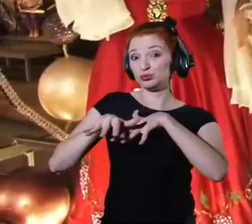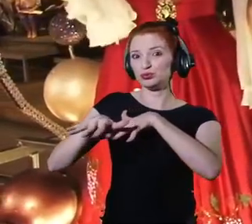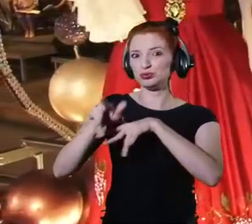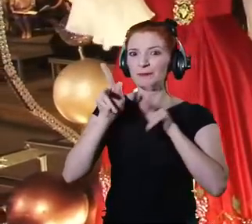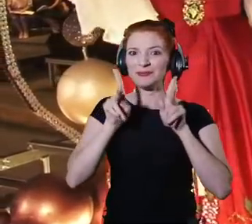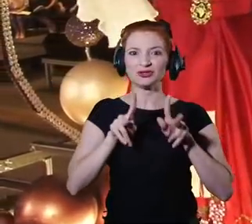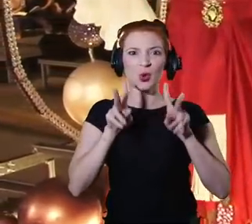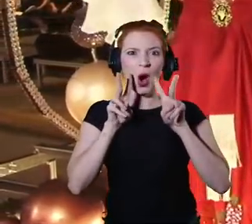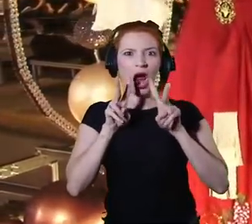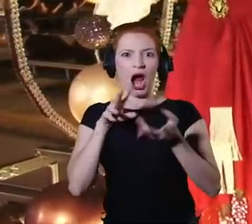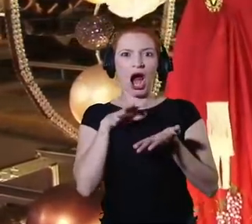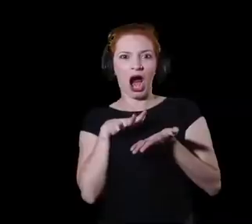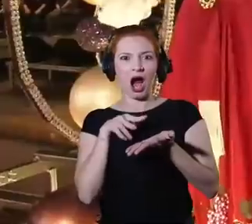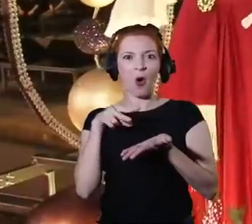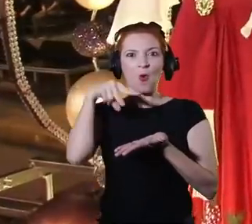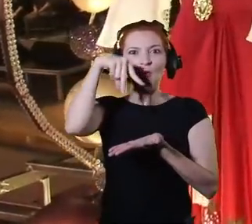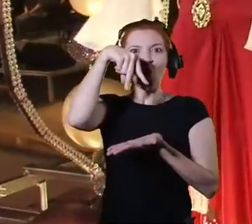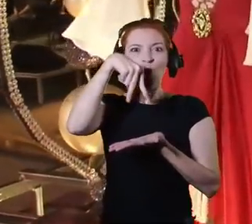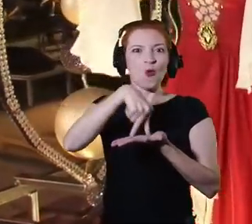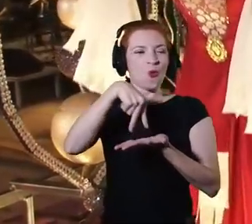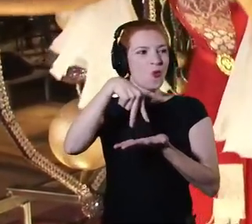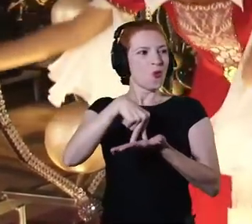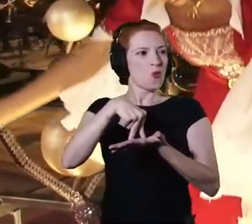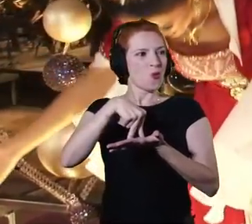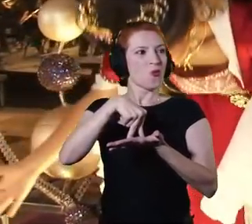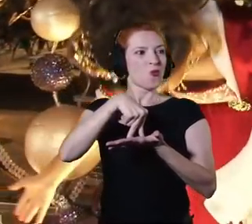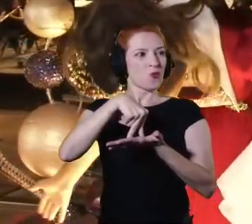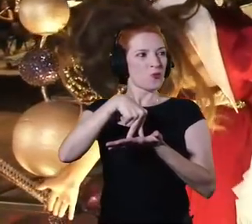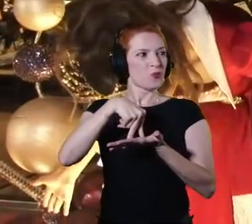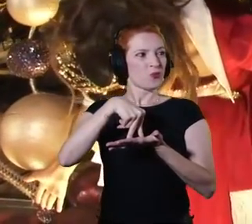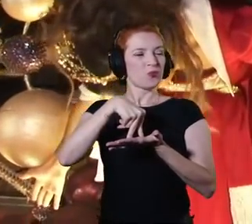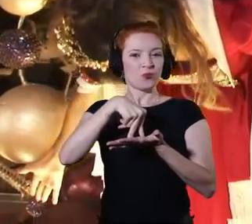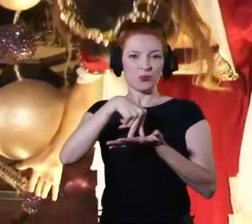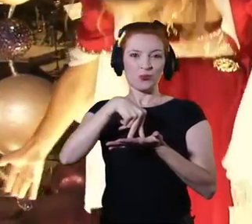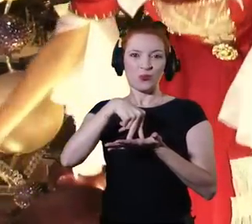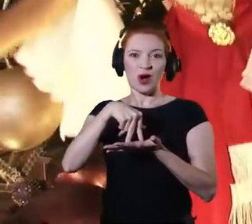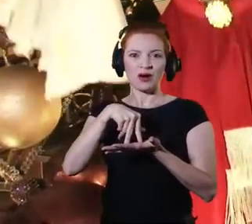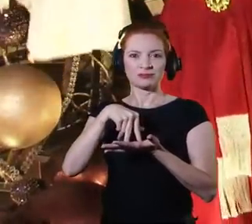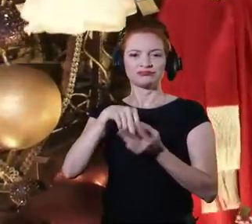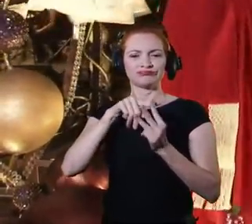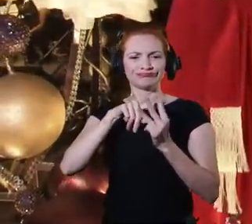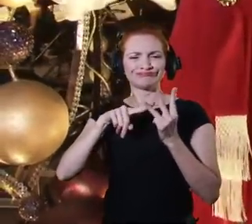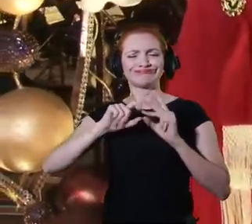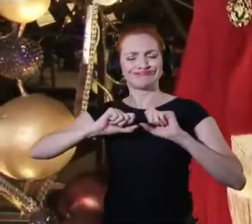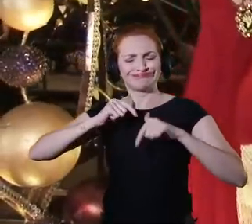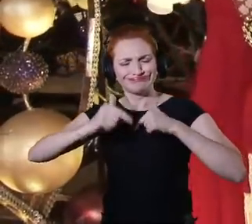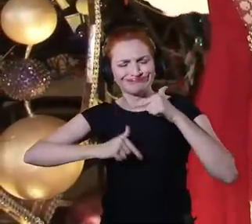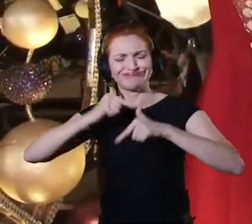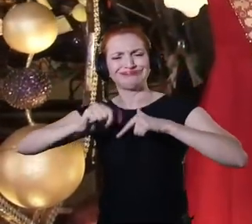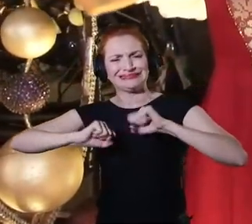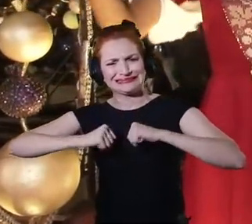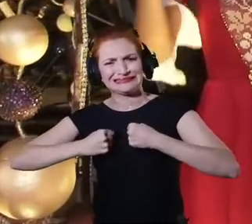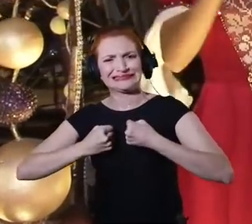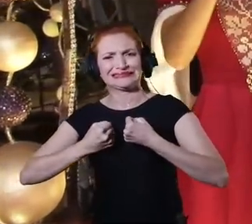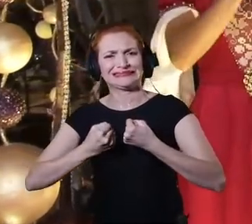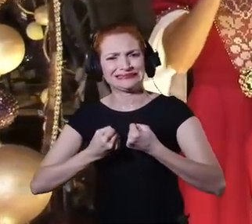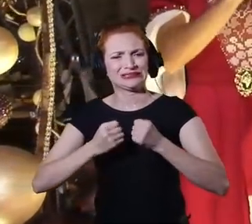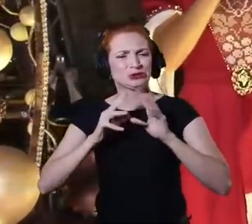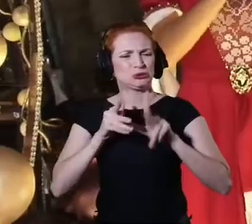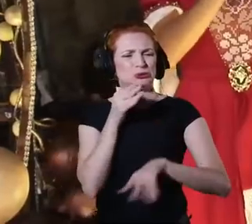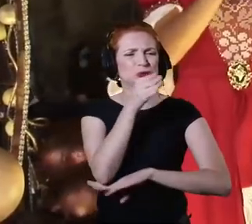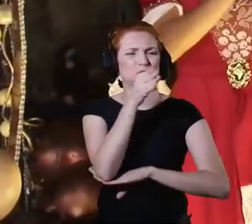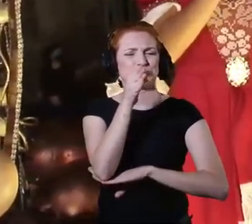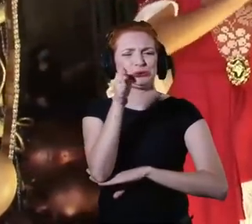vai ficando de pé, né? Inevitável não saudar elas de pé. Elas que são incansáveis, estão circulando por todo